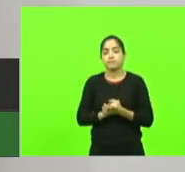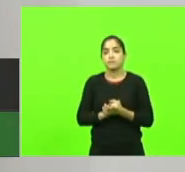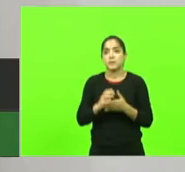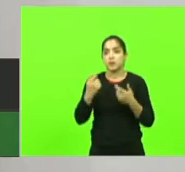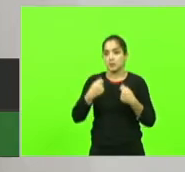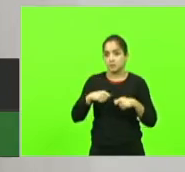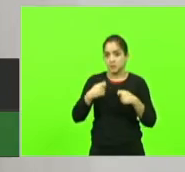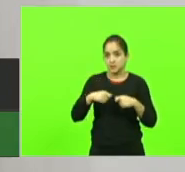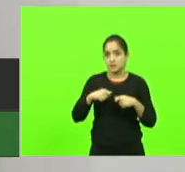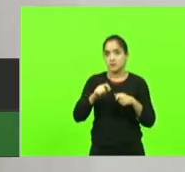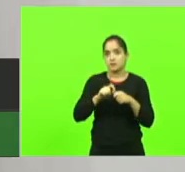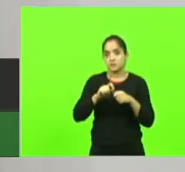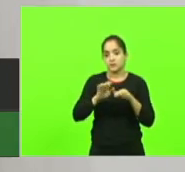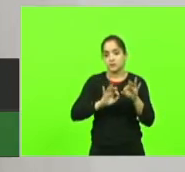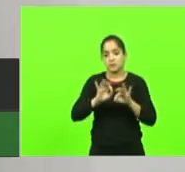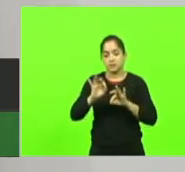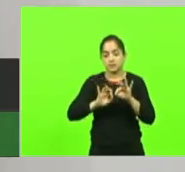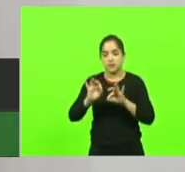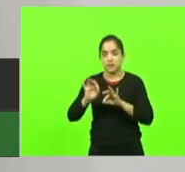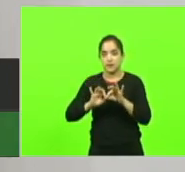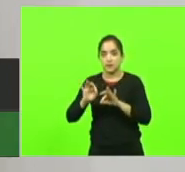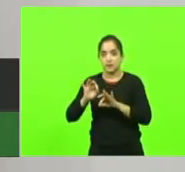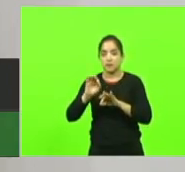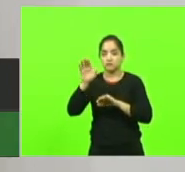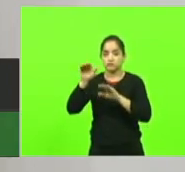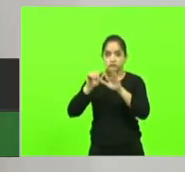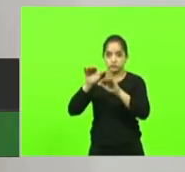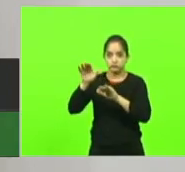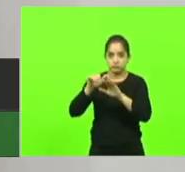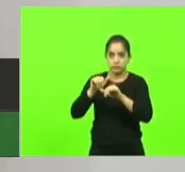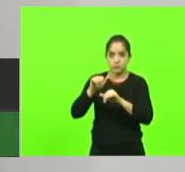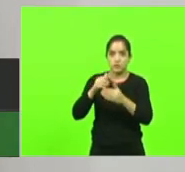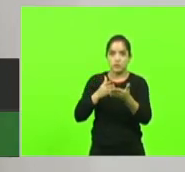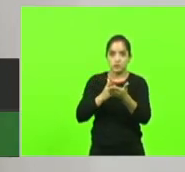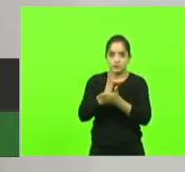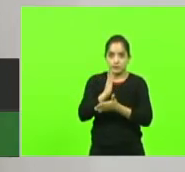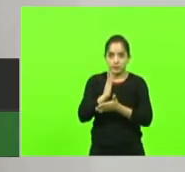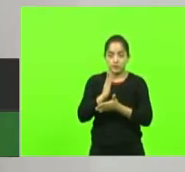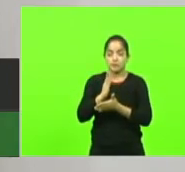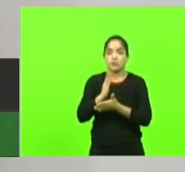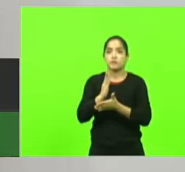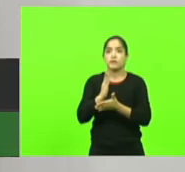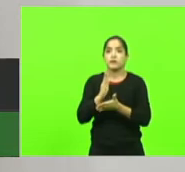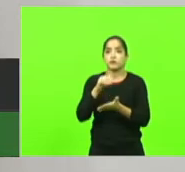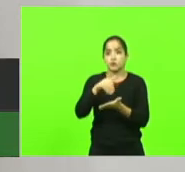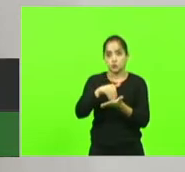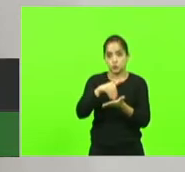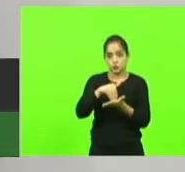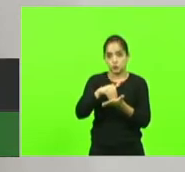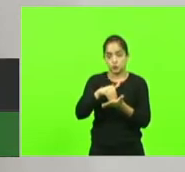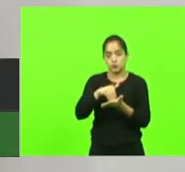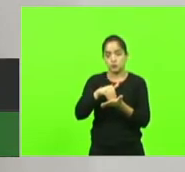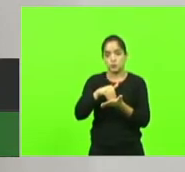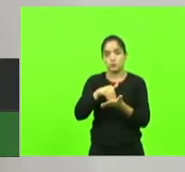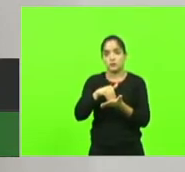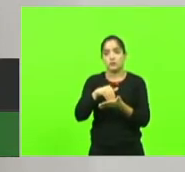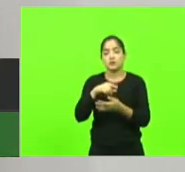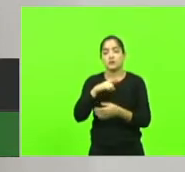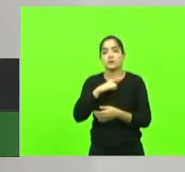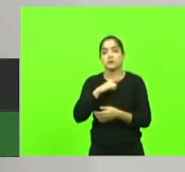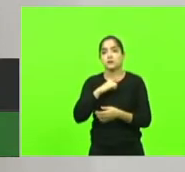novo concurso, dá ainda para chamar os aprovados do último concurso.